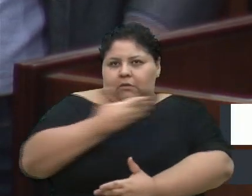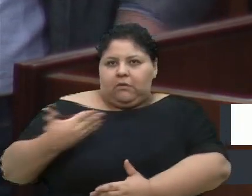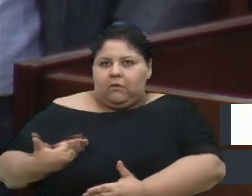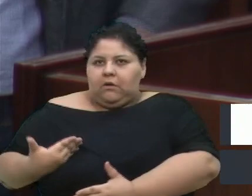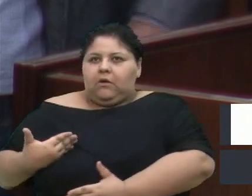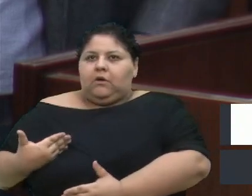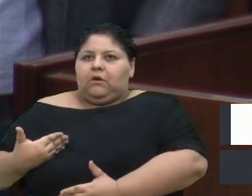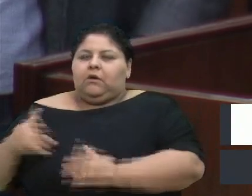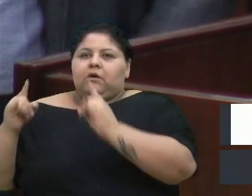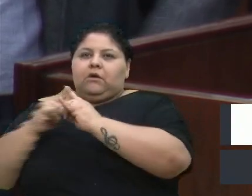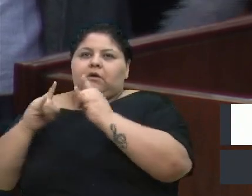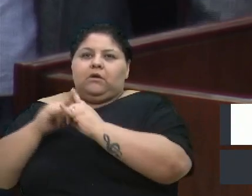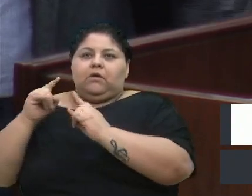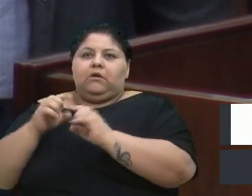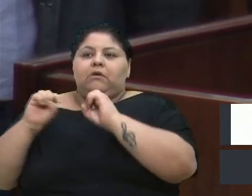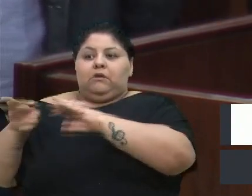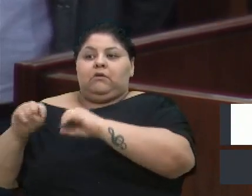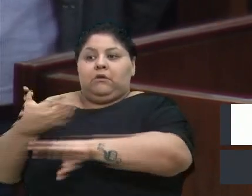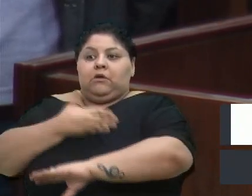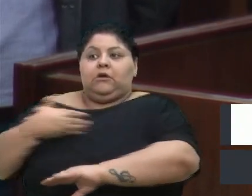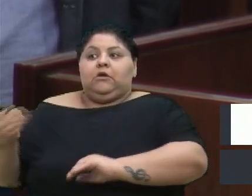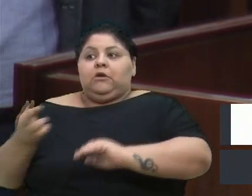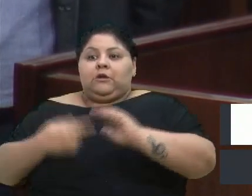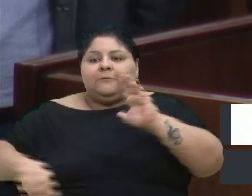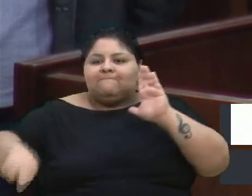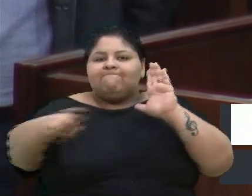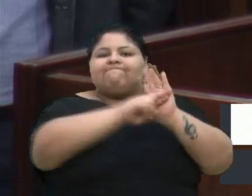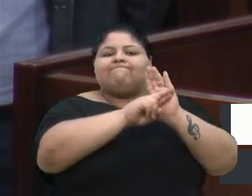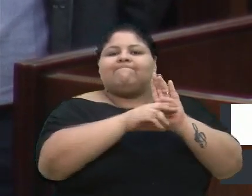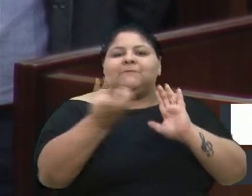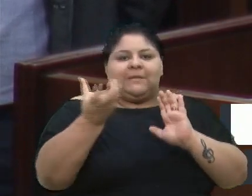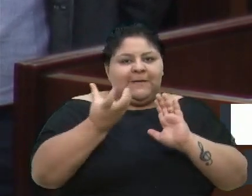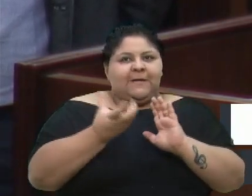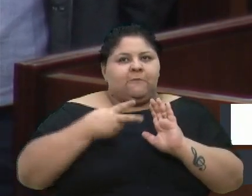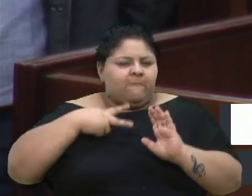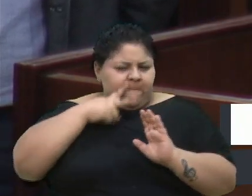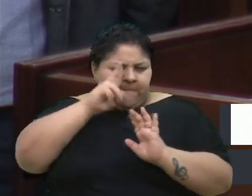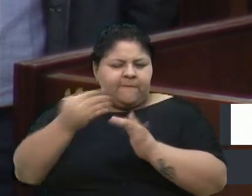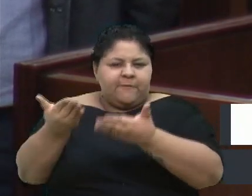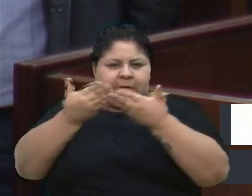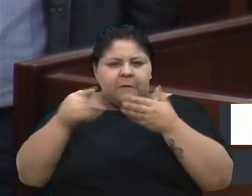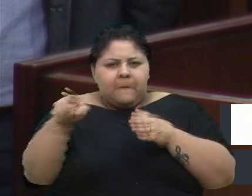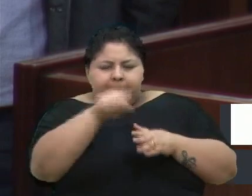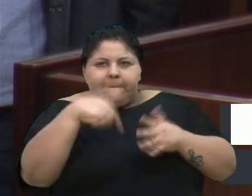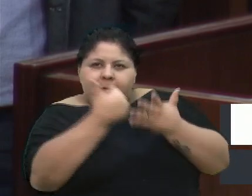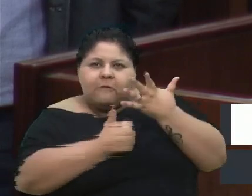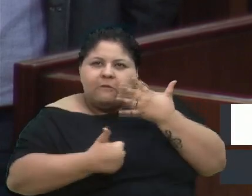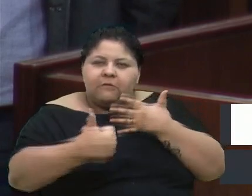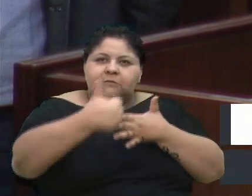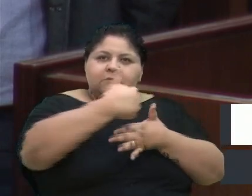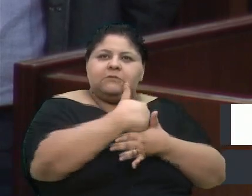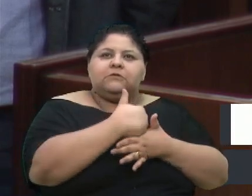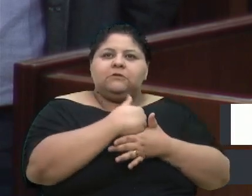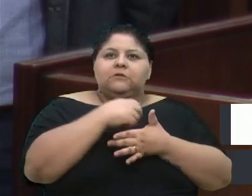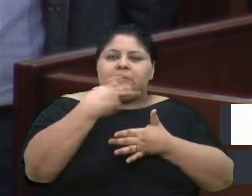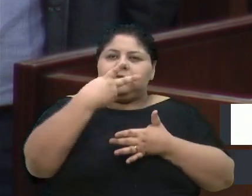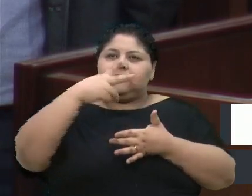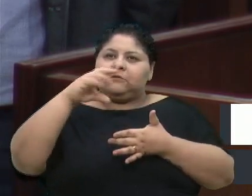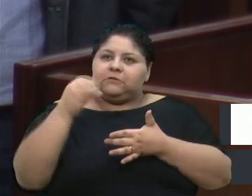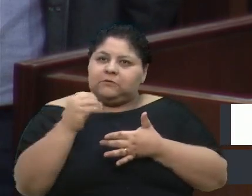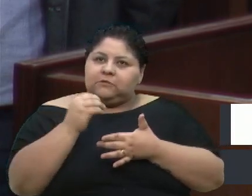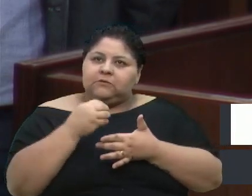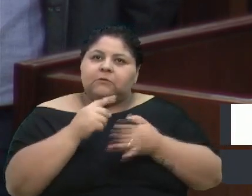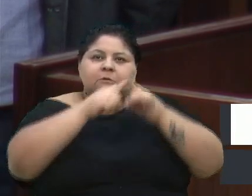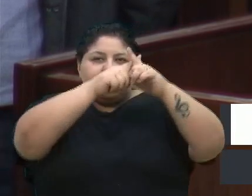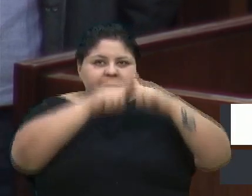público, trazem resultado. Então, quero reforçar o convite que vocês possam prestigiar a 20ª etapa do Challenge Plus de